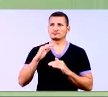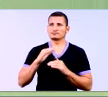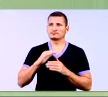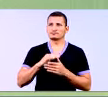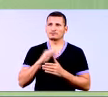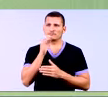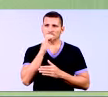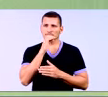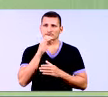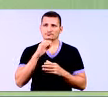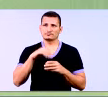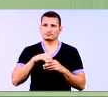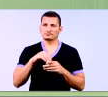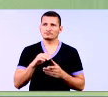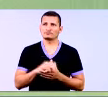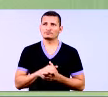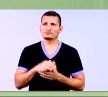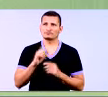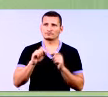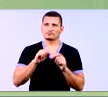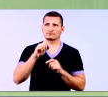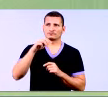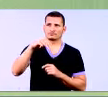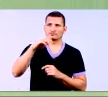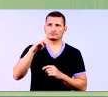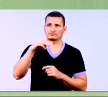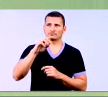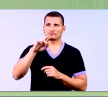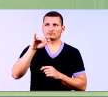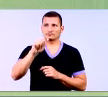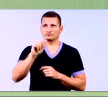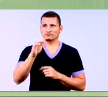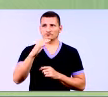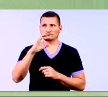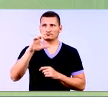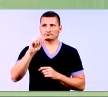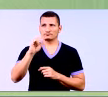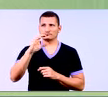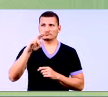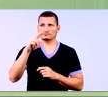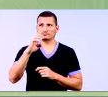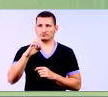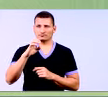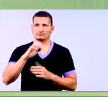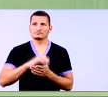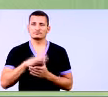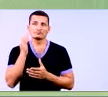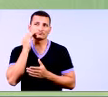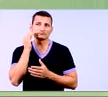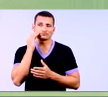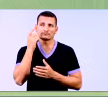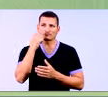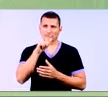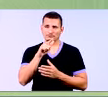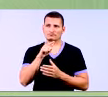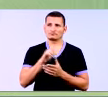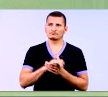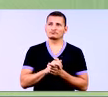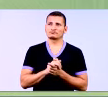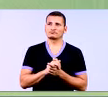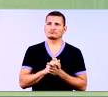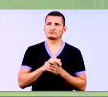de clock interno. O que é a memória cache? A gente falou, para tentar resolver esse problema de comunicação da memória com o processador, o que foram